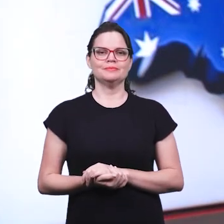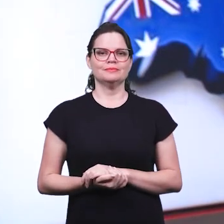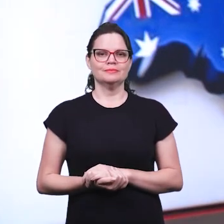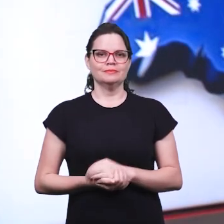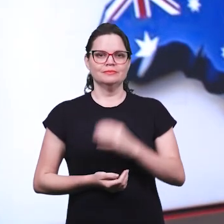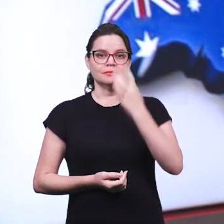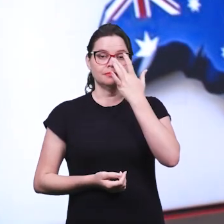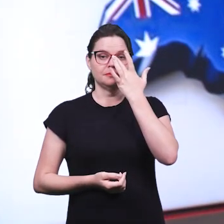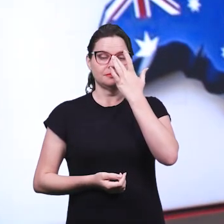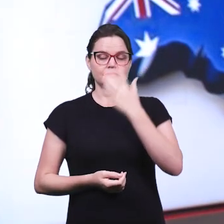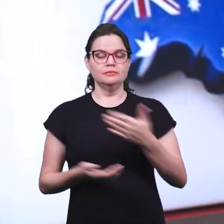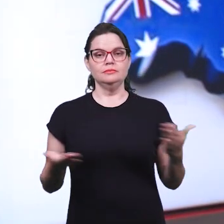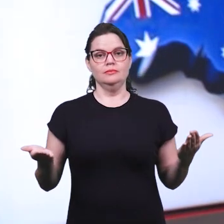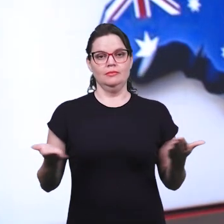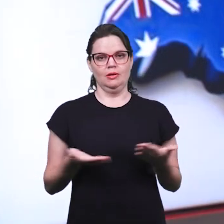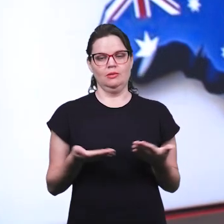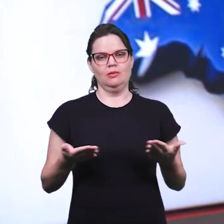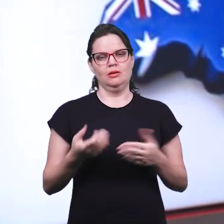Então, neste ano,